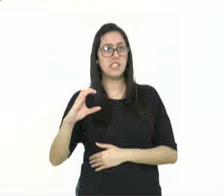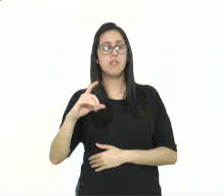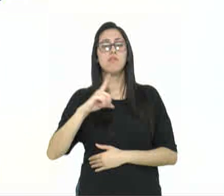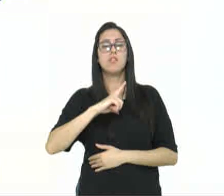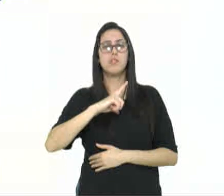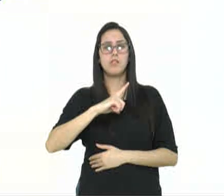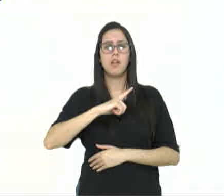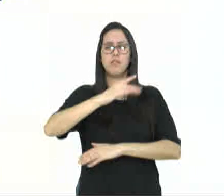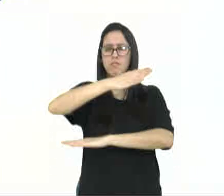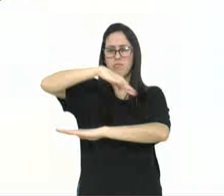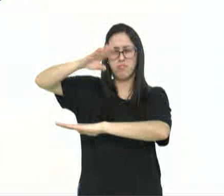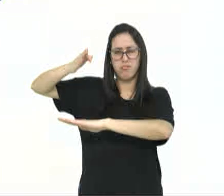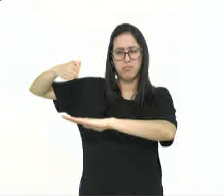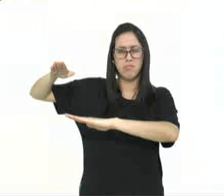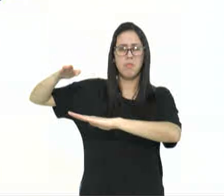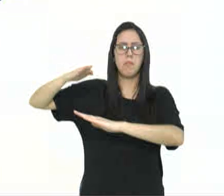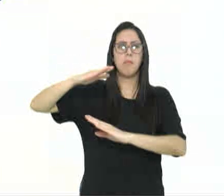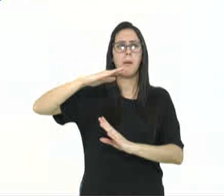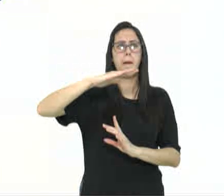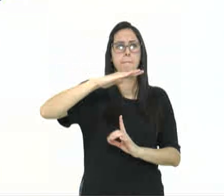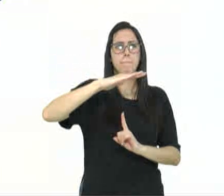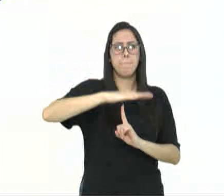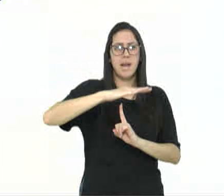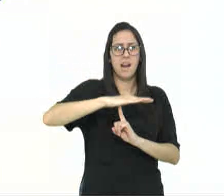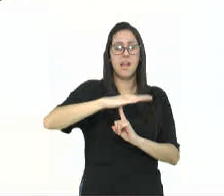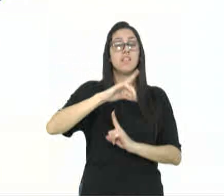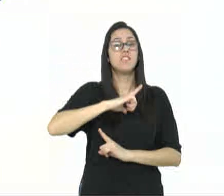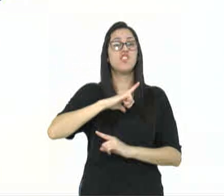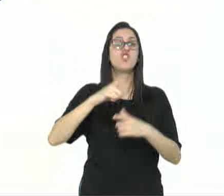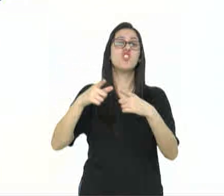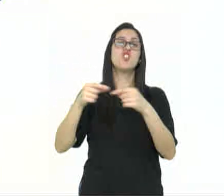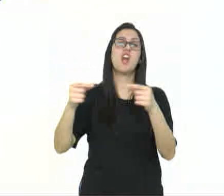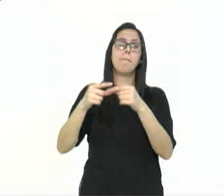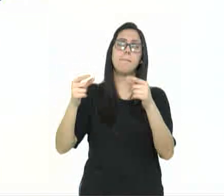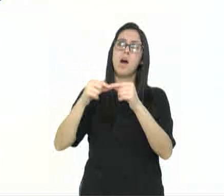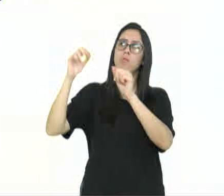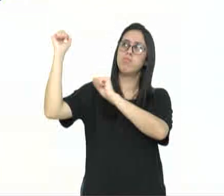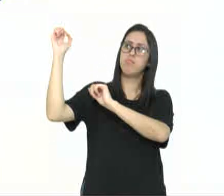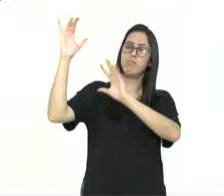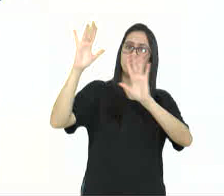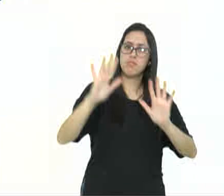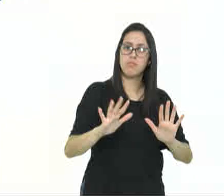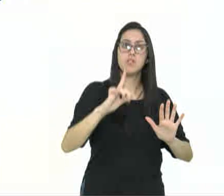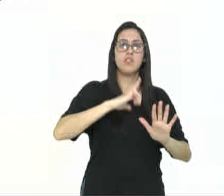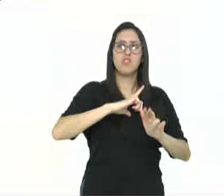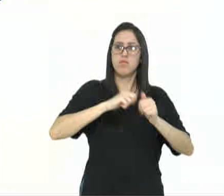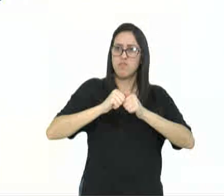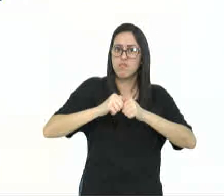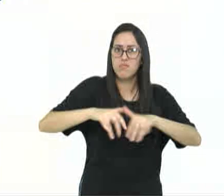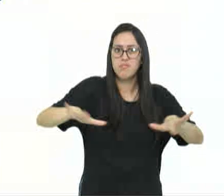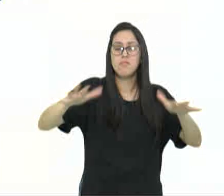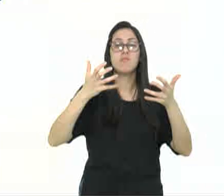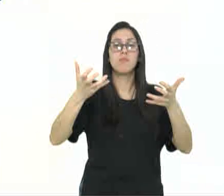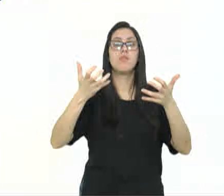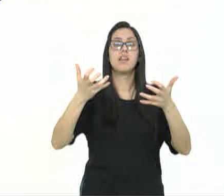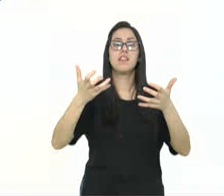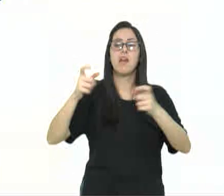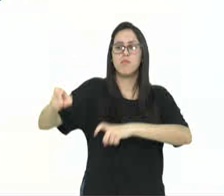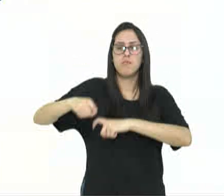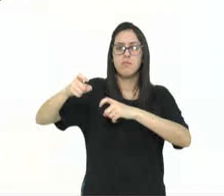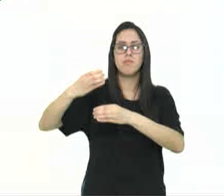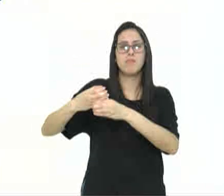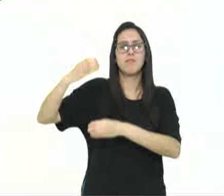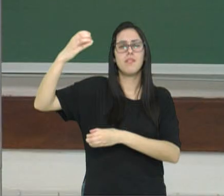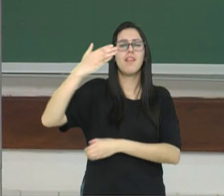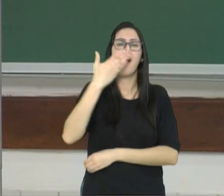Planalto Paranense foi ocupado por imigrantes japoneses que se dedicaram à agricultura em grandes propriedades, cultivando principalmente